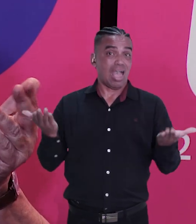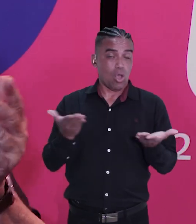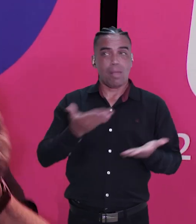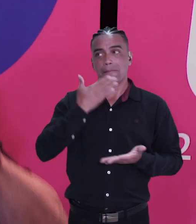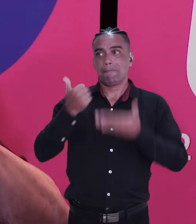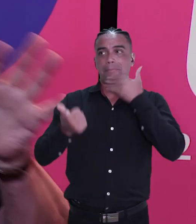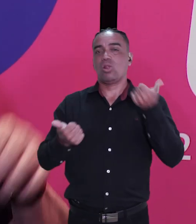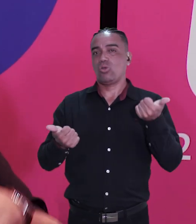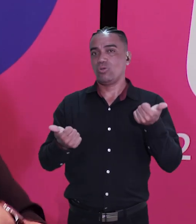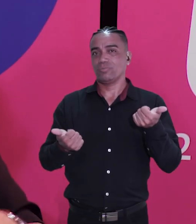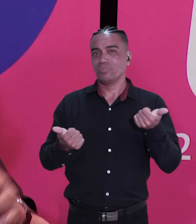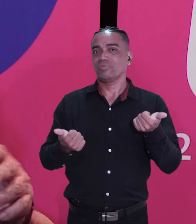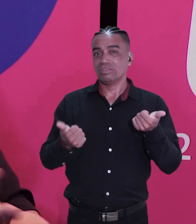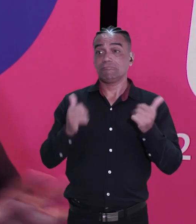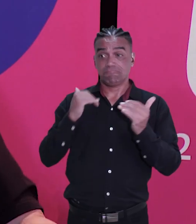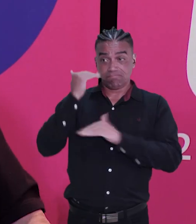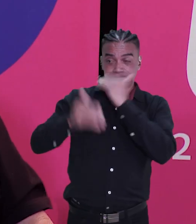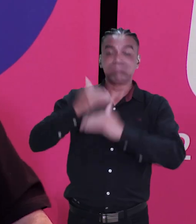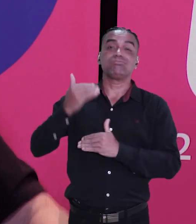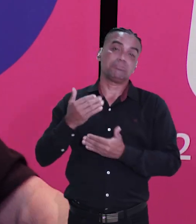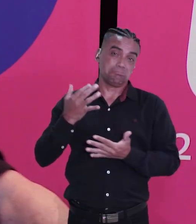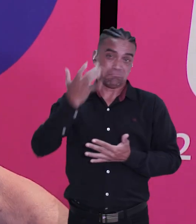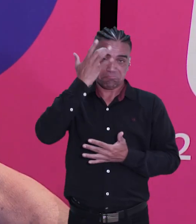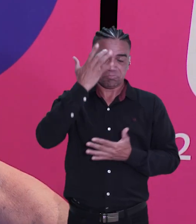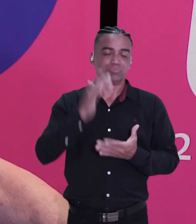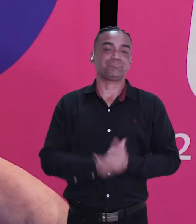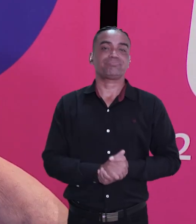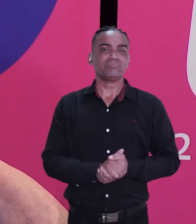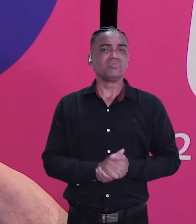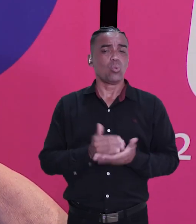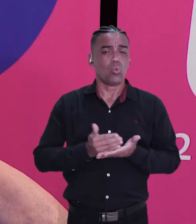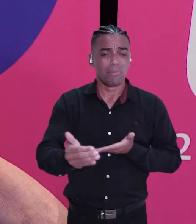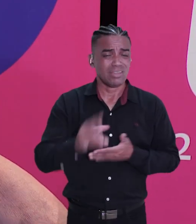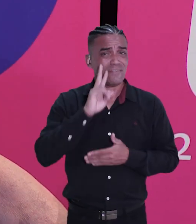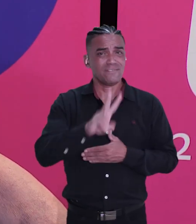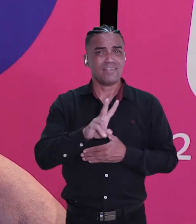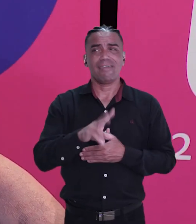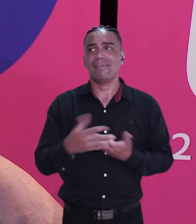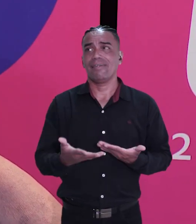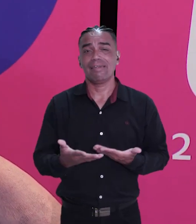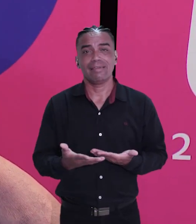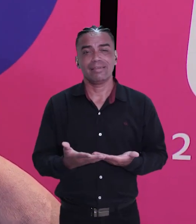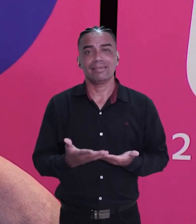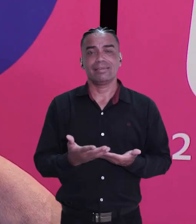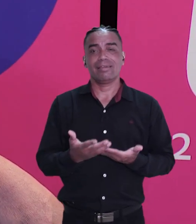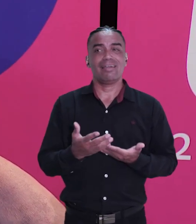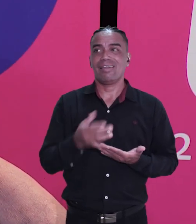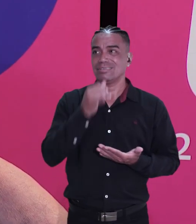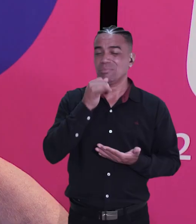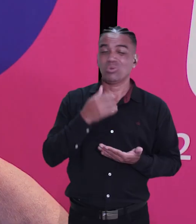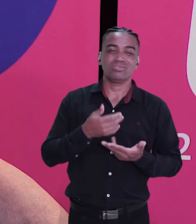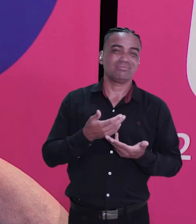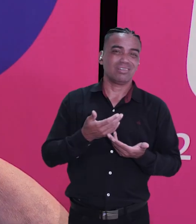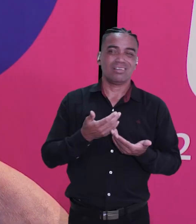total. Né? Agora melhorou muito, né? Civilizaram bastante. Mas eu comecei a ver, ali que eu